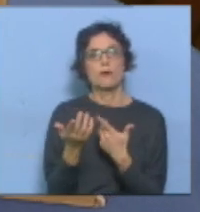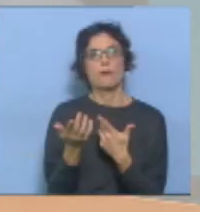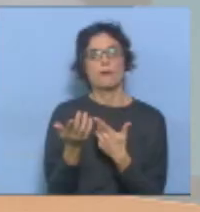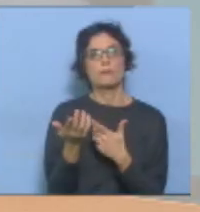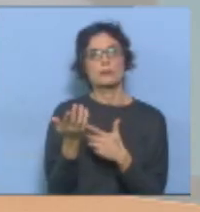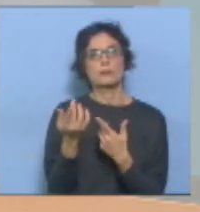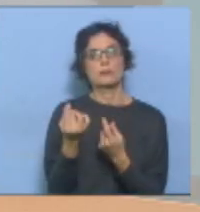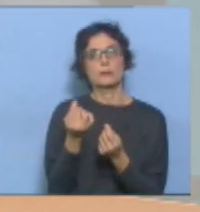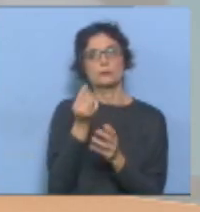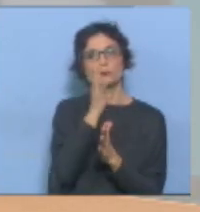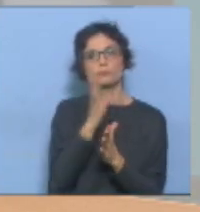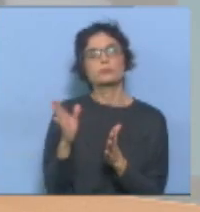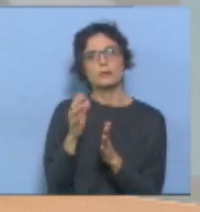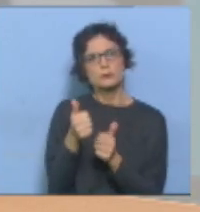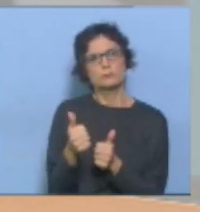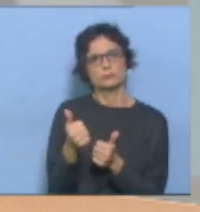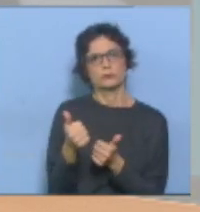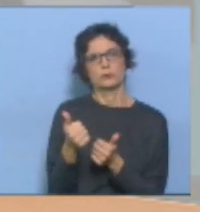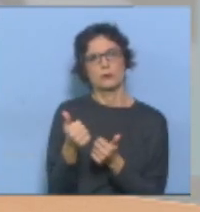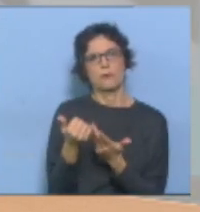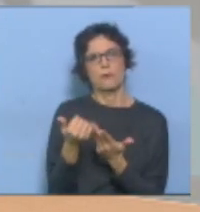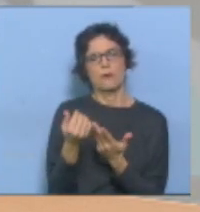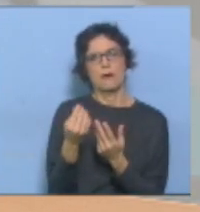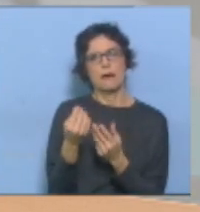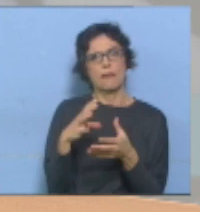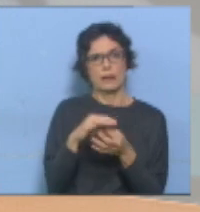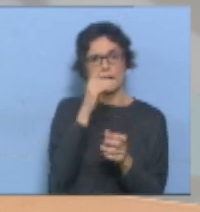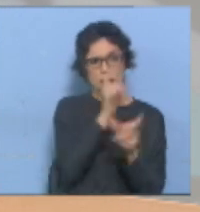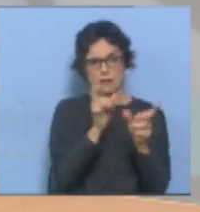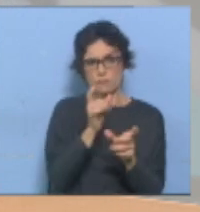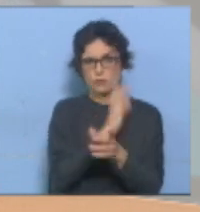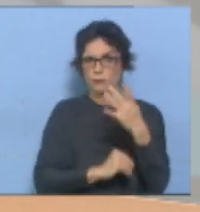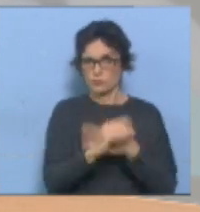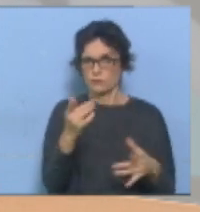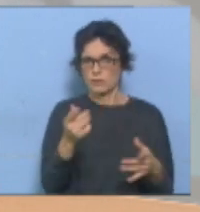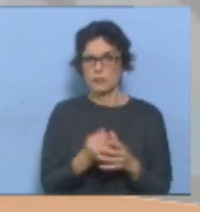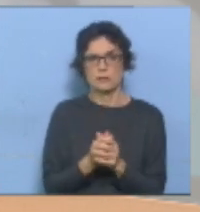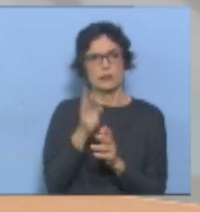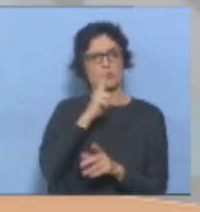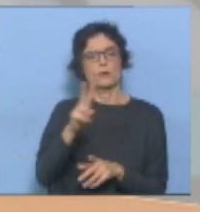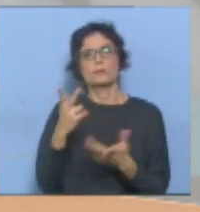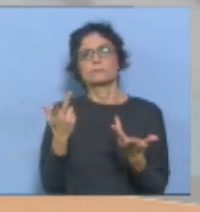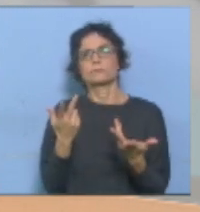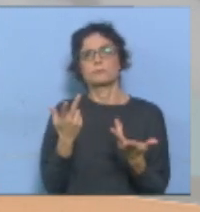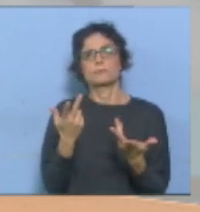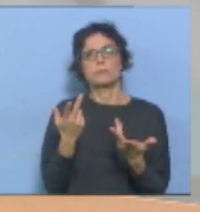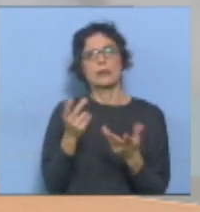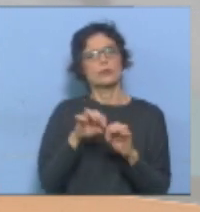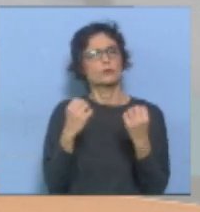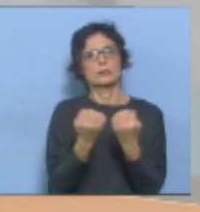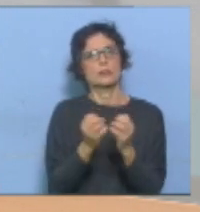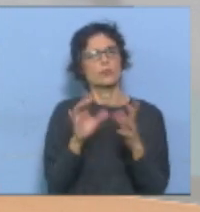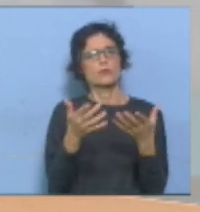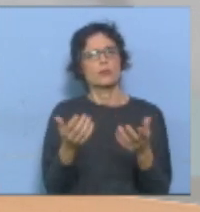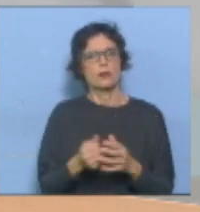com deficiência. Olhando a sociedade, infelizmente não podemos dizer o mesmo de todas as pessoas que têm algum tipo de deficiência.